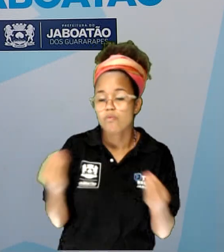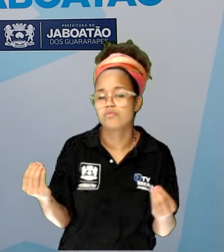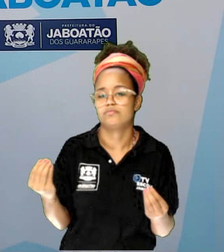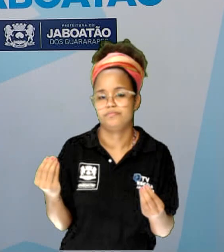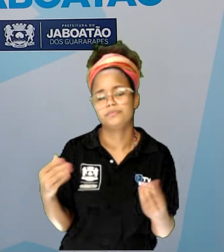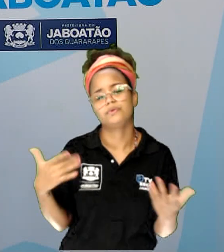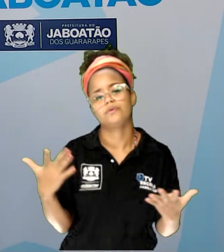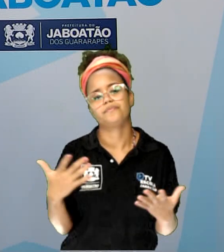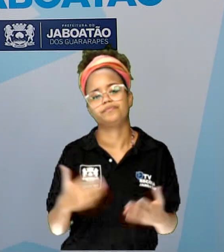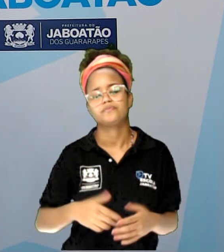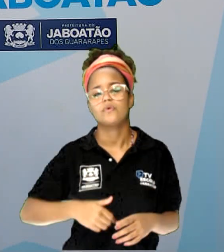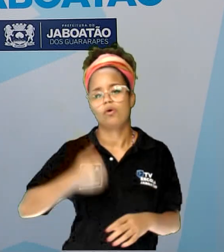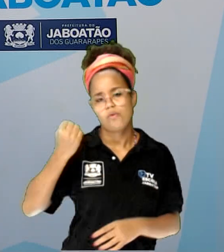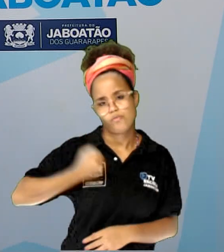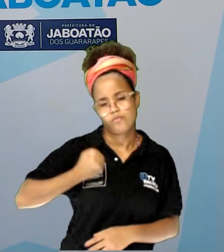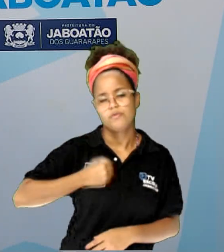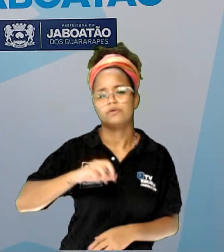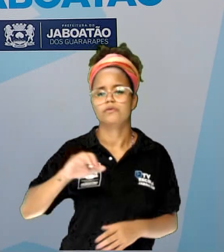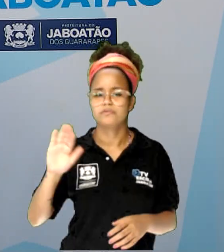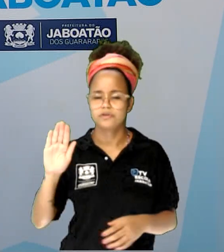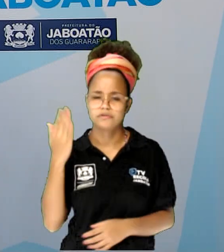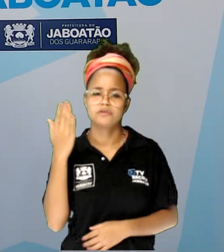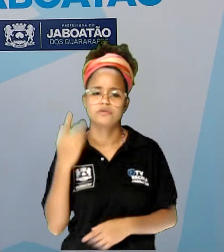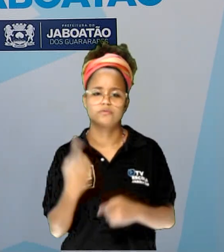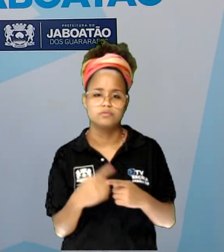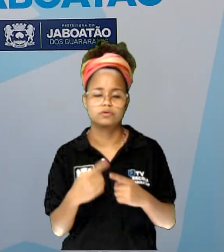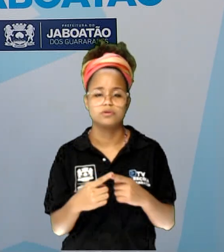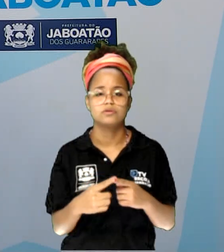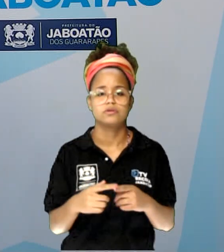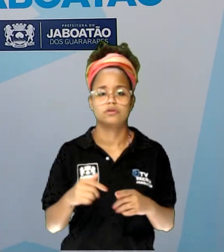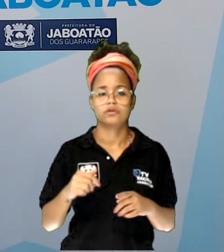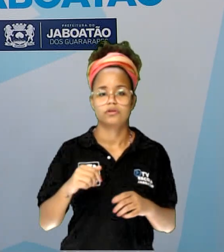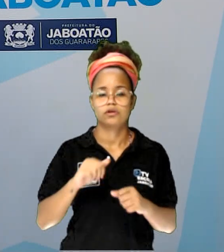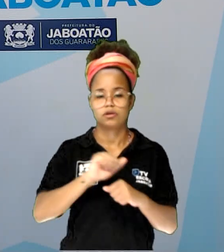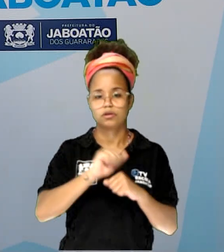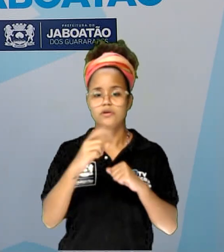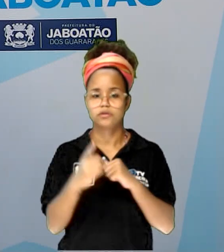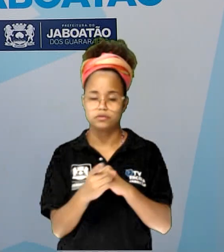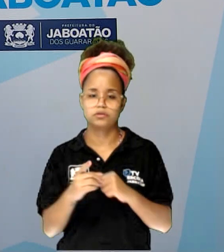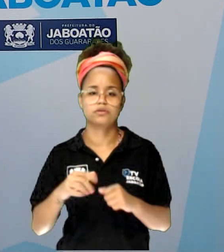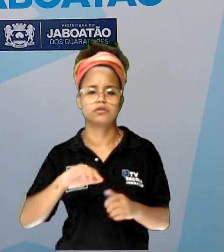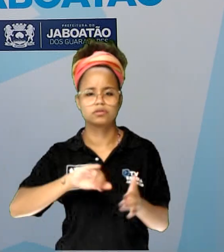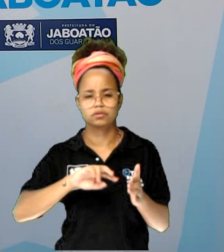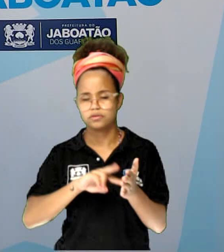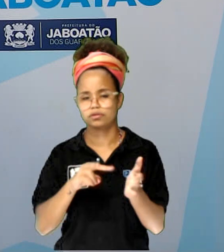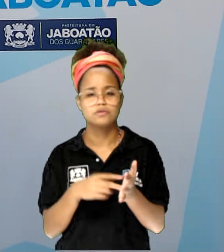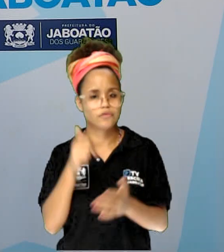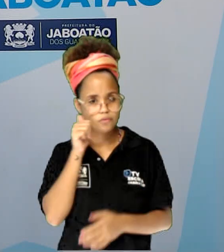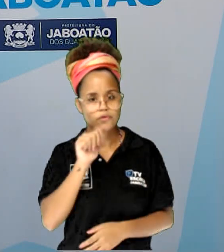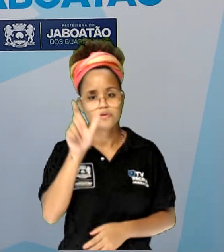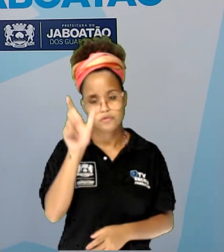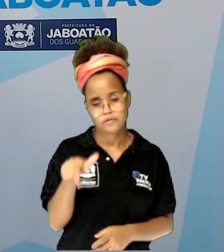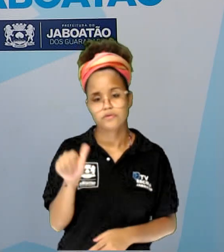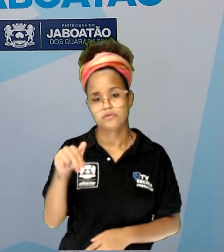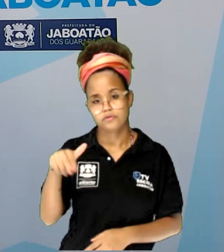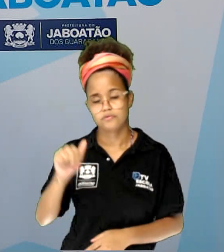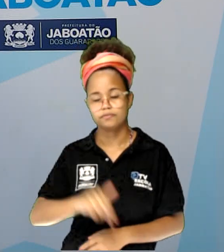já pode perceber aí porque esses adjetivos não vão definir a Ana. Para quem leu com atenção, vai ficar tranquilo em resolver essa